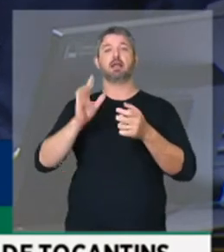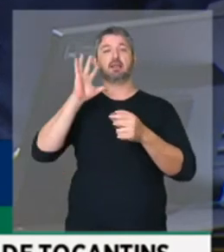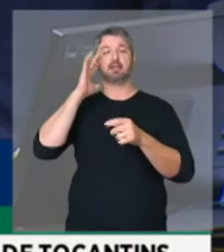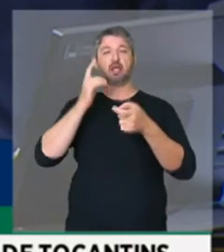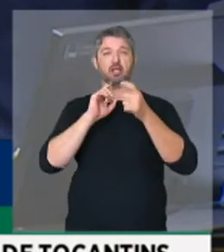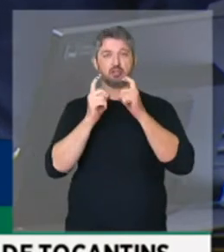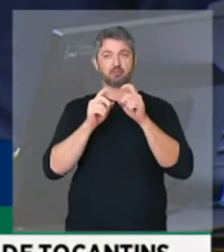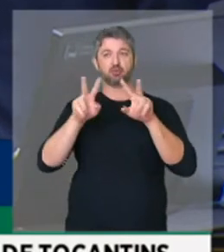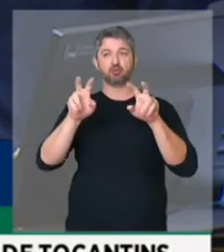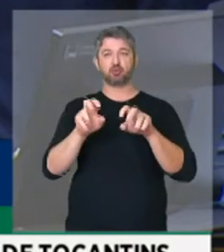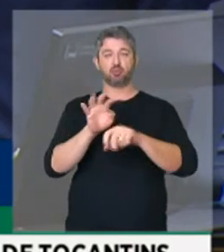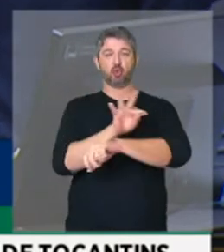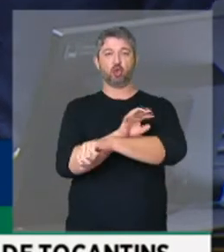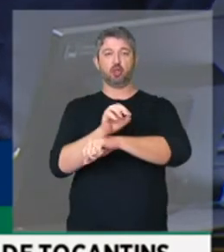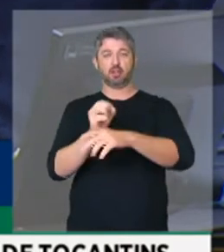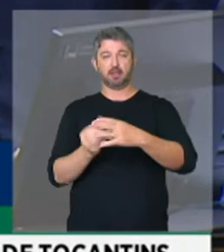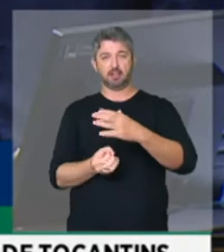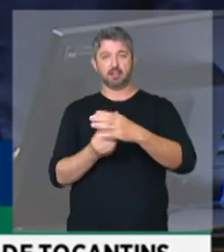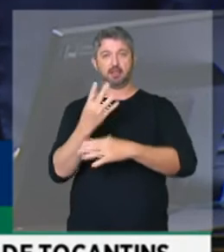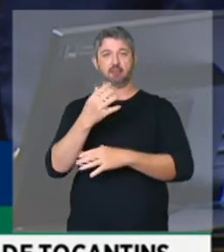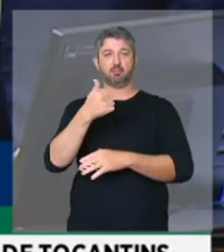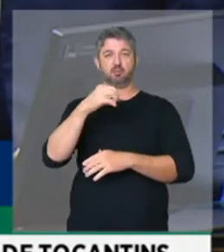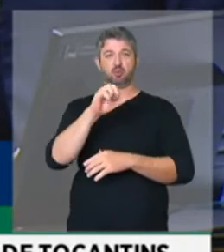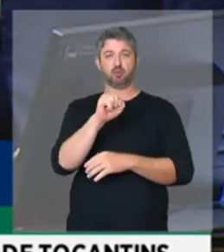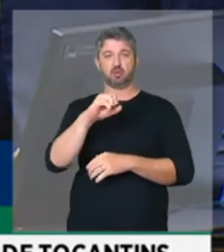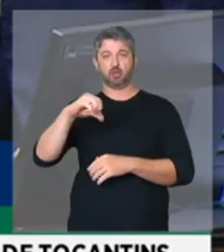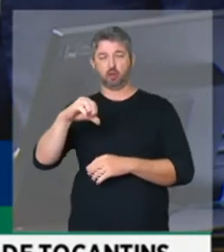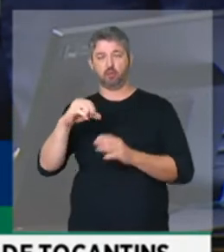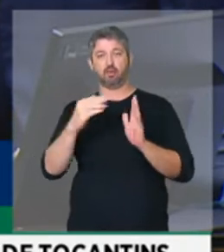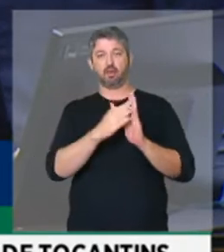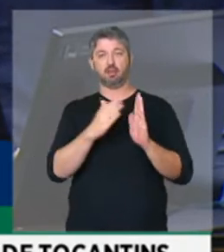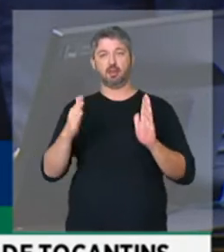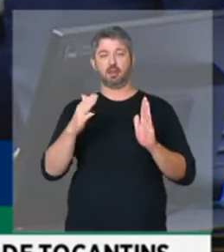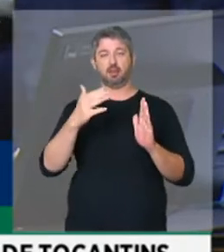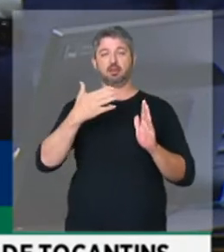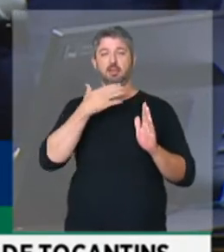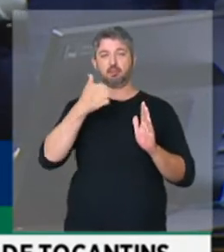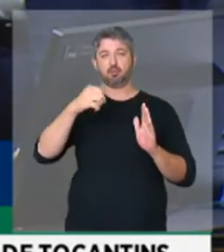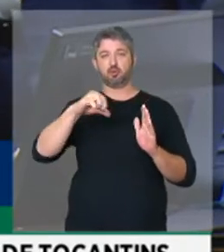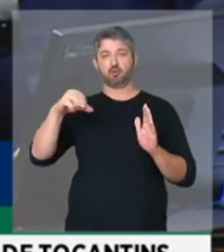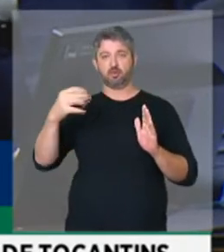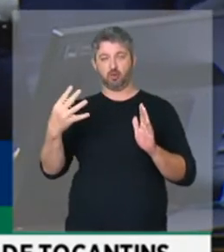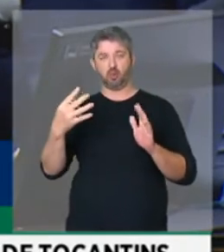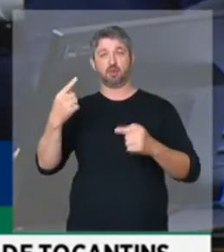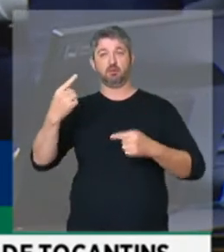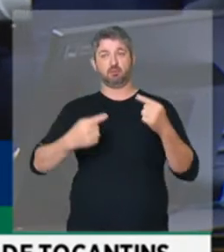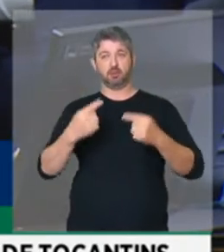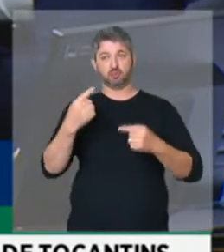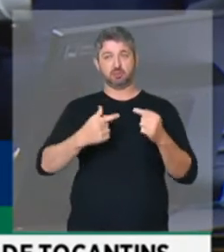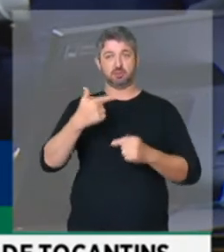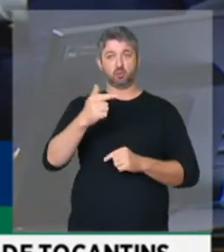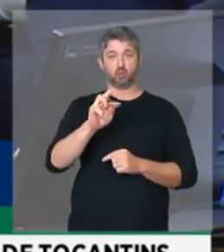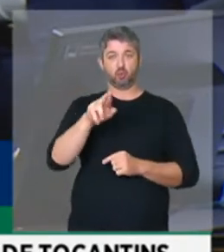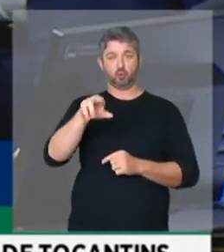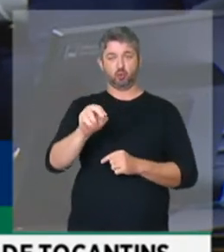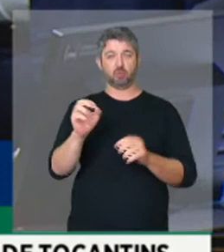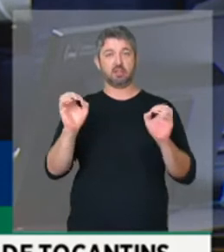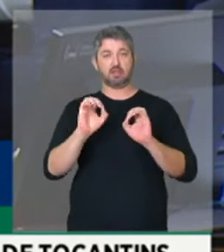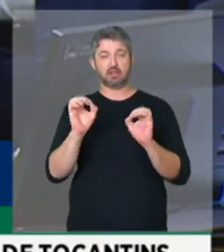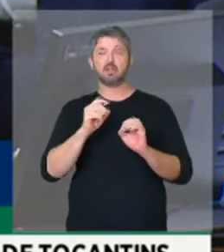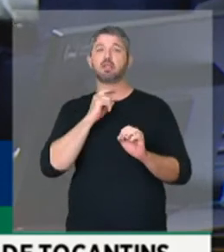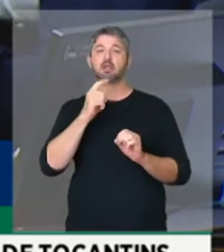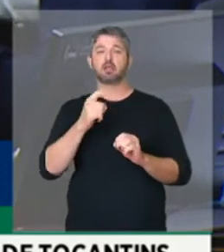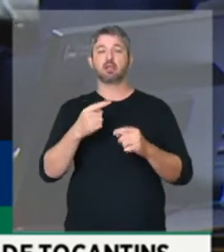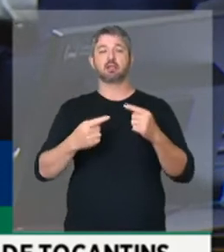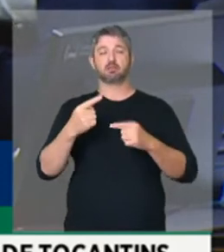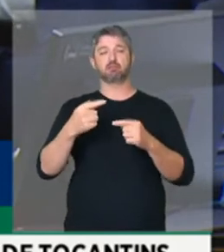Estado de Tocantins entre 1º de janeiro de 89 e dezembro de 94. Passa-se a discussão em segundo turno. Não há oradores.